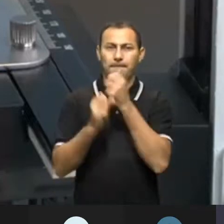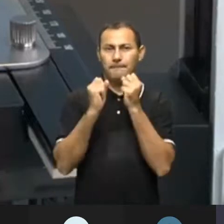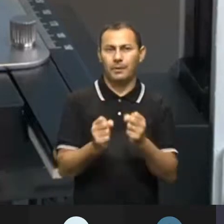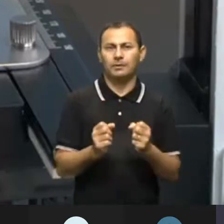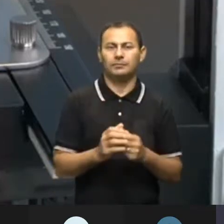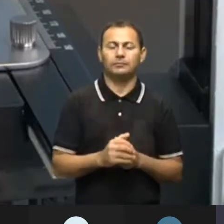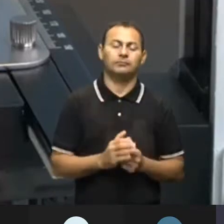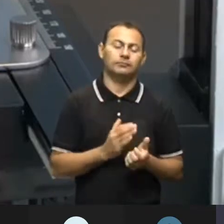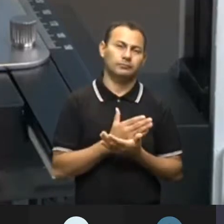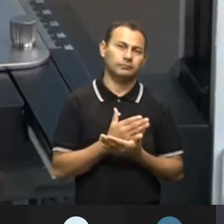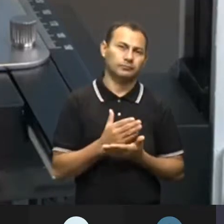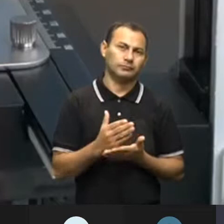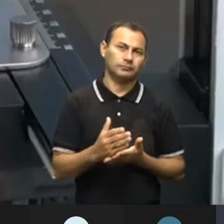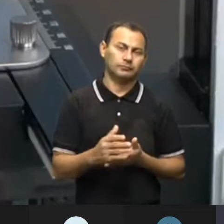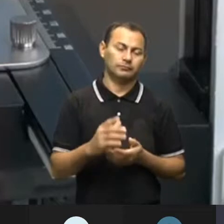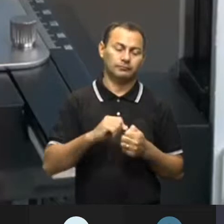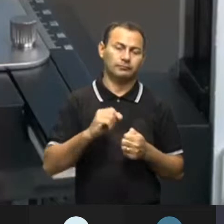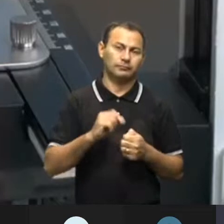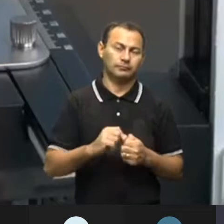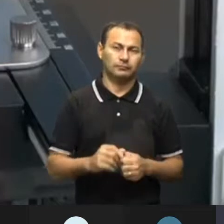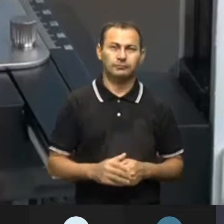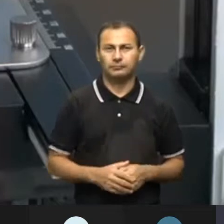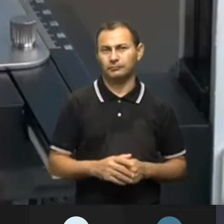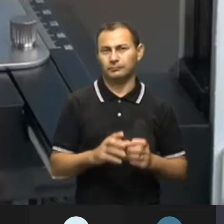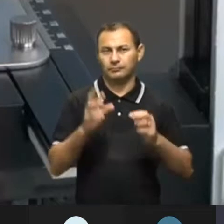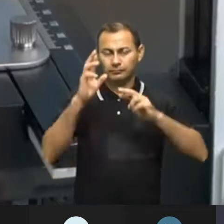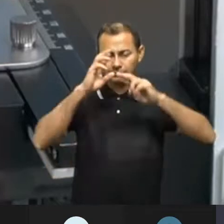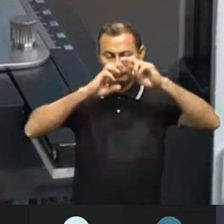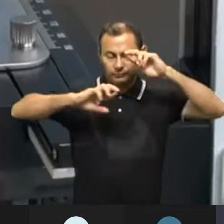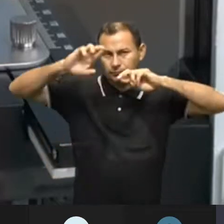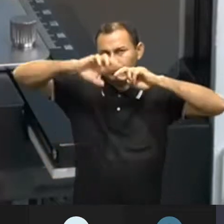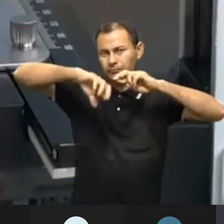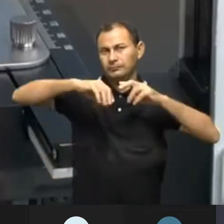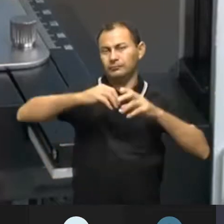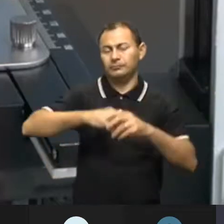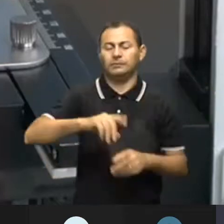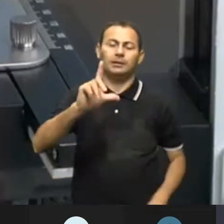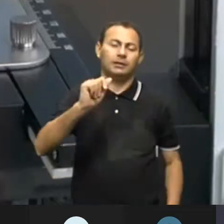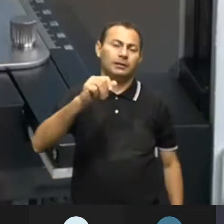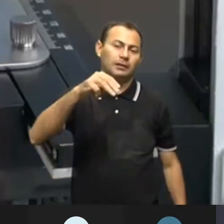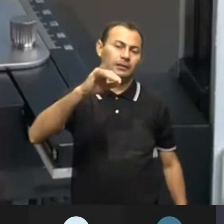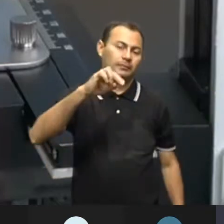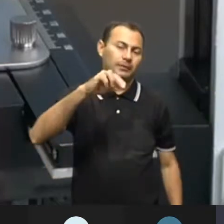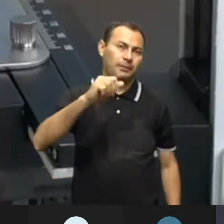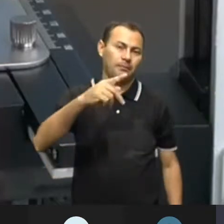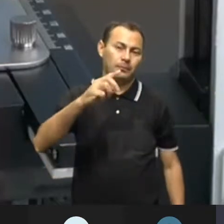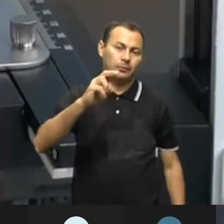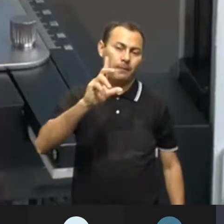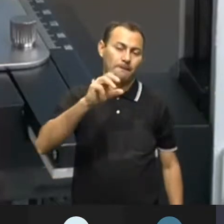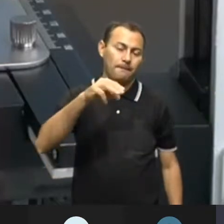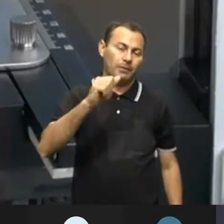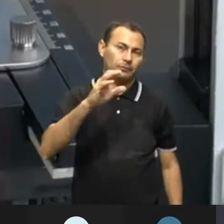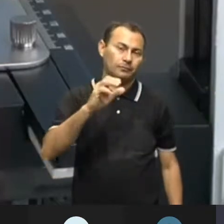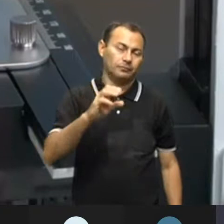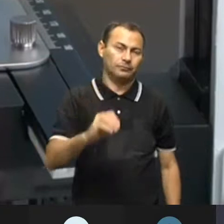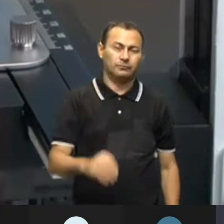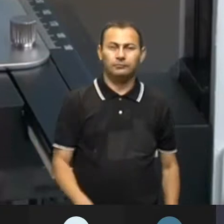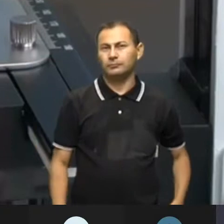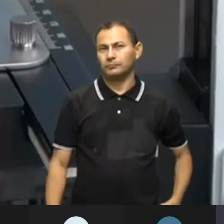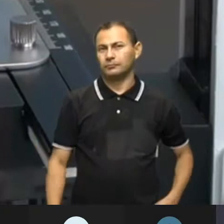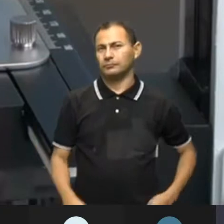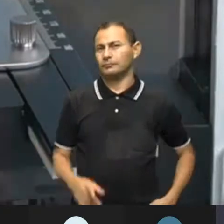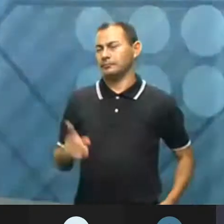possa, então, começar a realizar as observações dessa lâmina de pulmão, ok? Então, essas